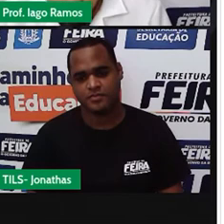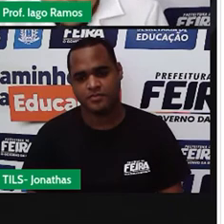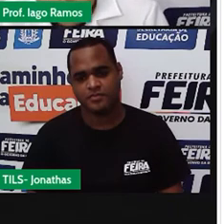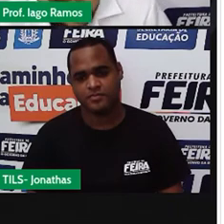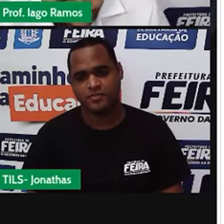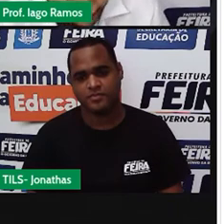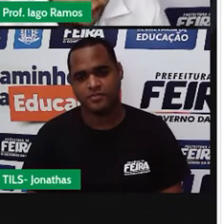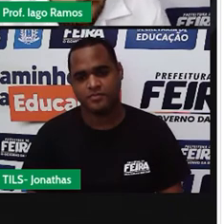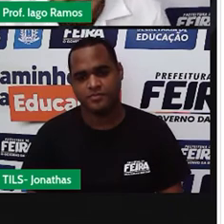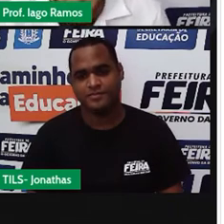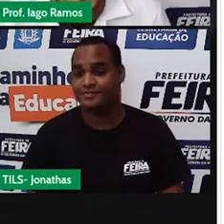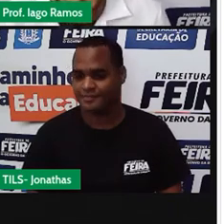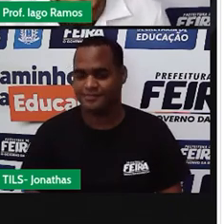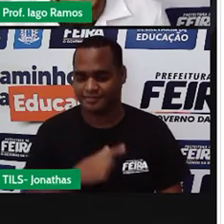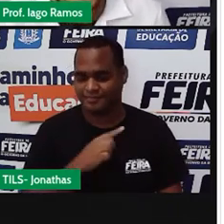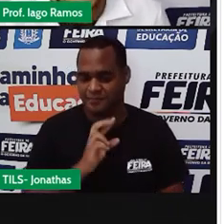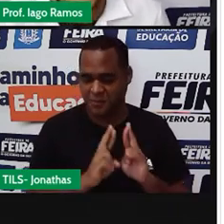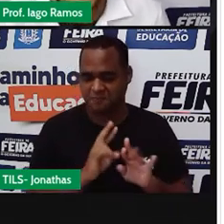eu achei